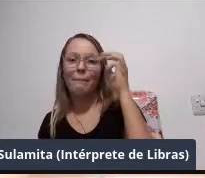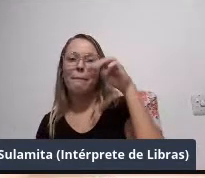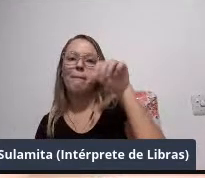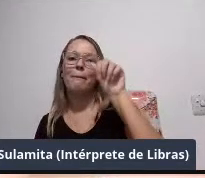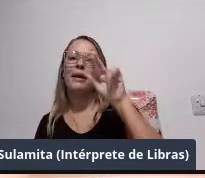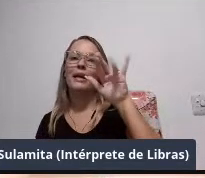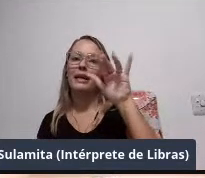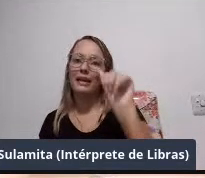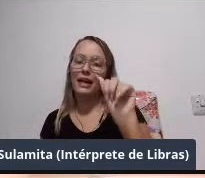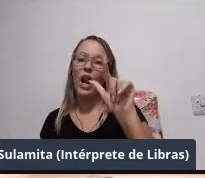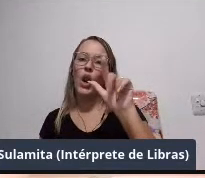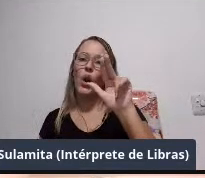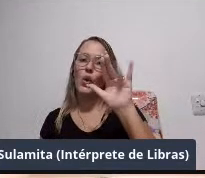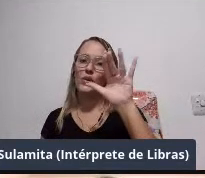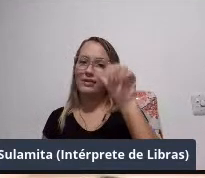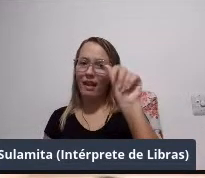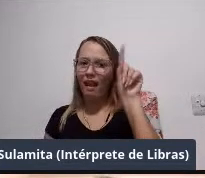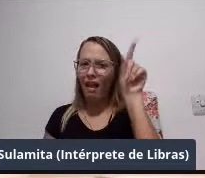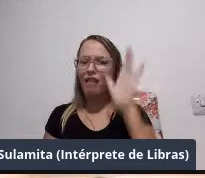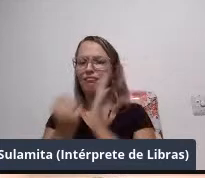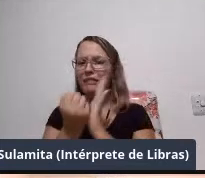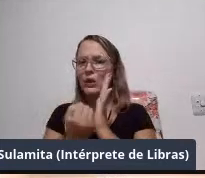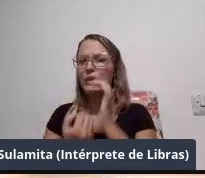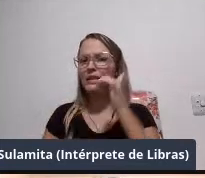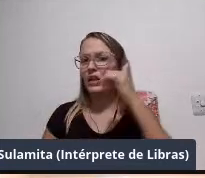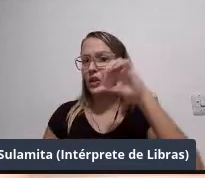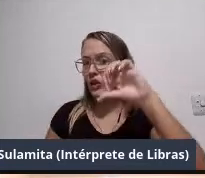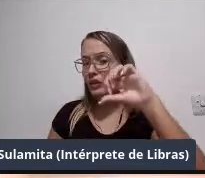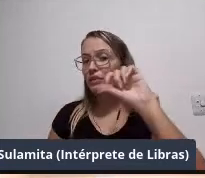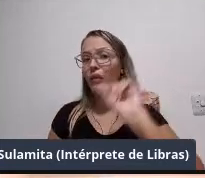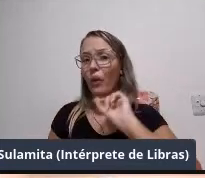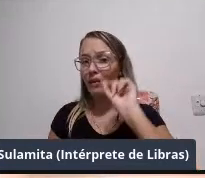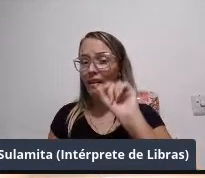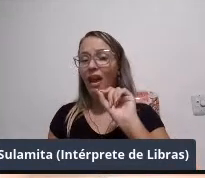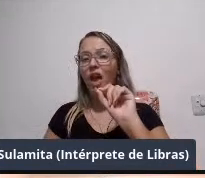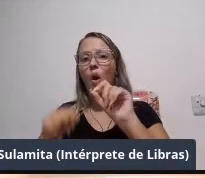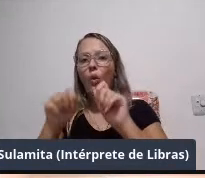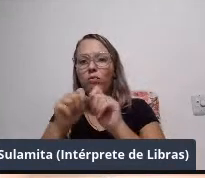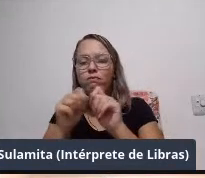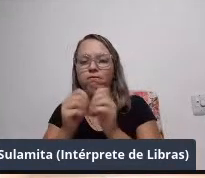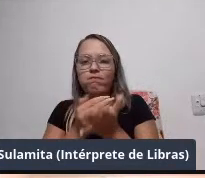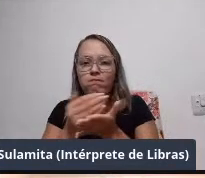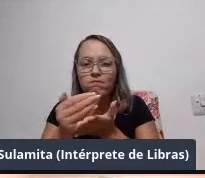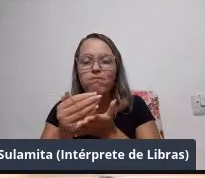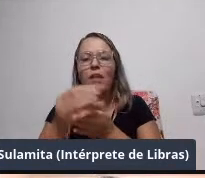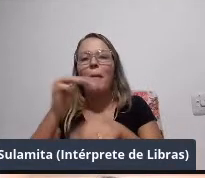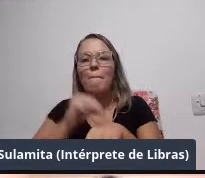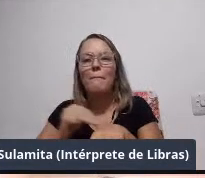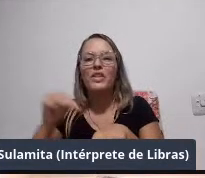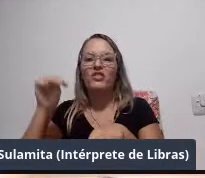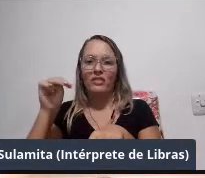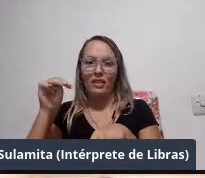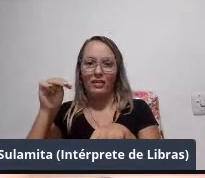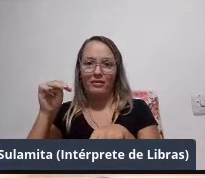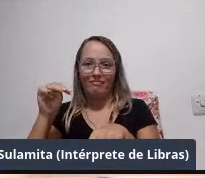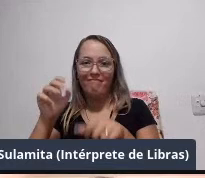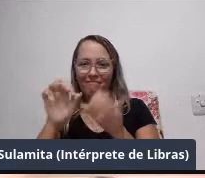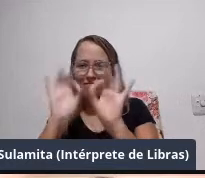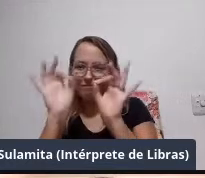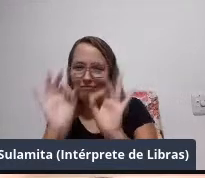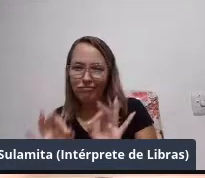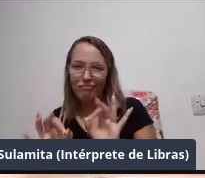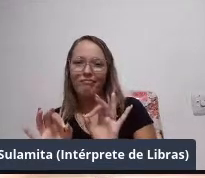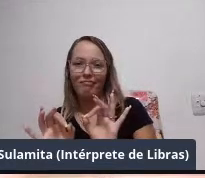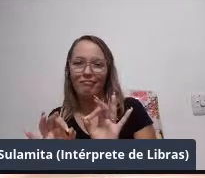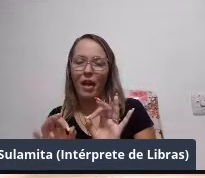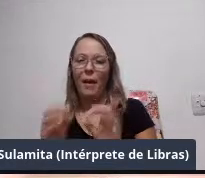especialista no século XIX, então eu elaborei um projeto de mestrado e entrei no mestrado em 2002. Pode passar, por favor.